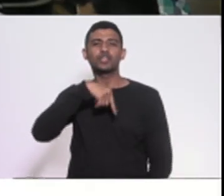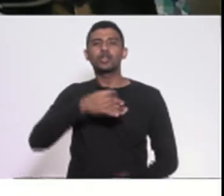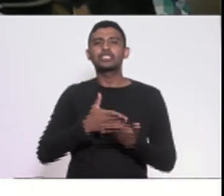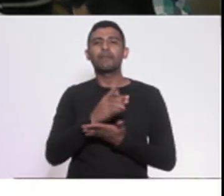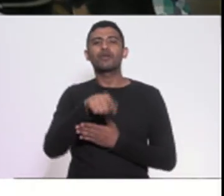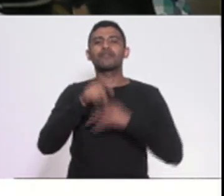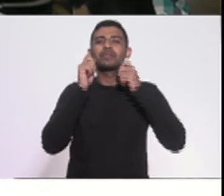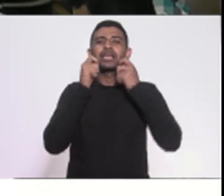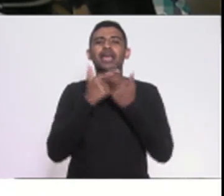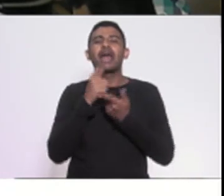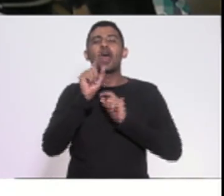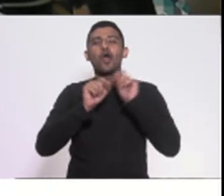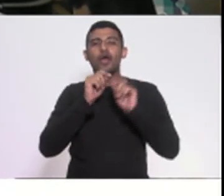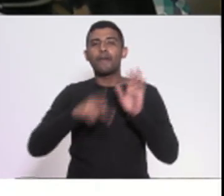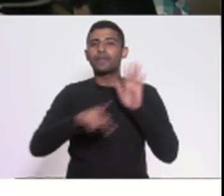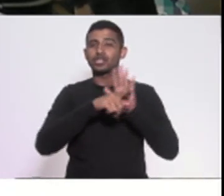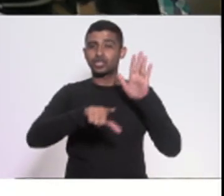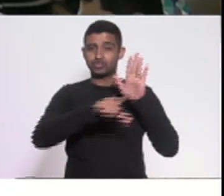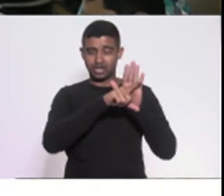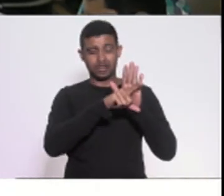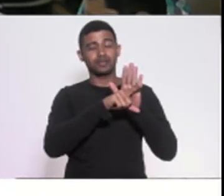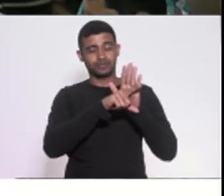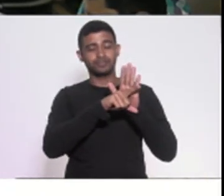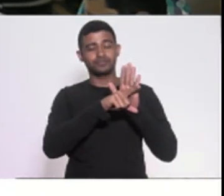que foi um projeto de lei